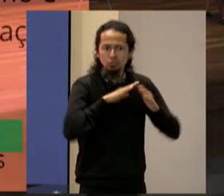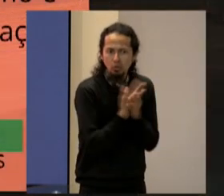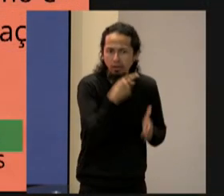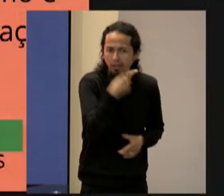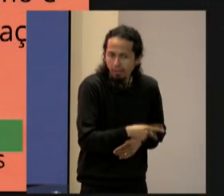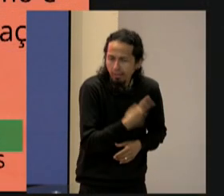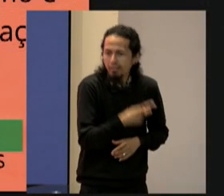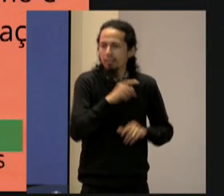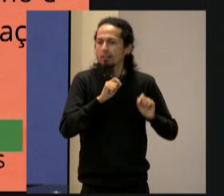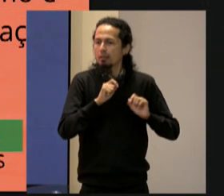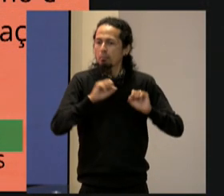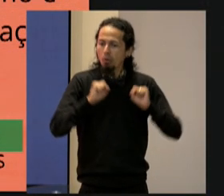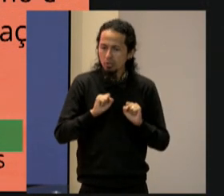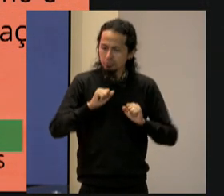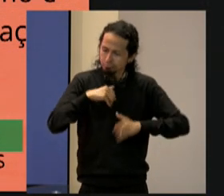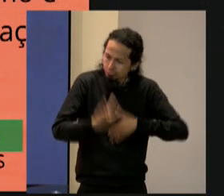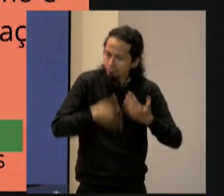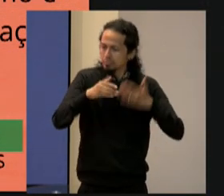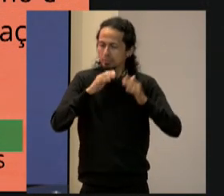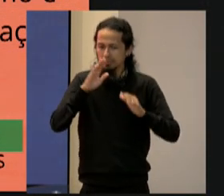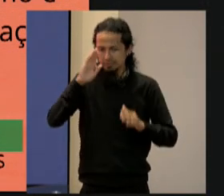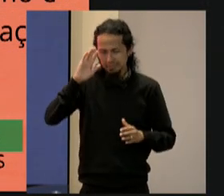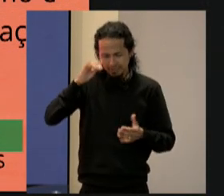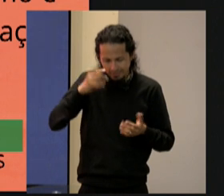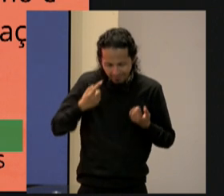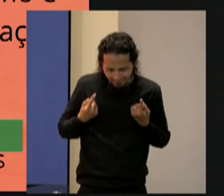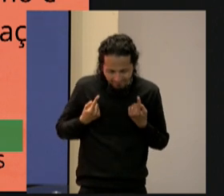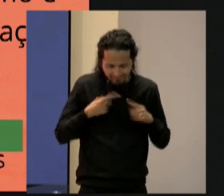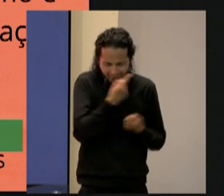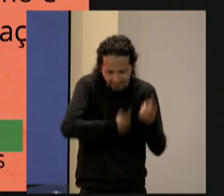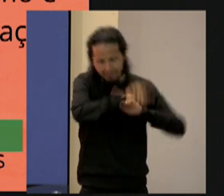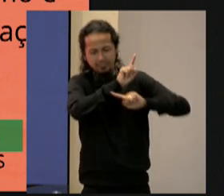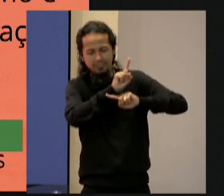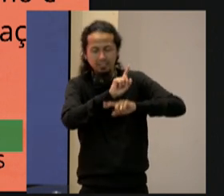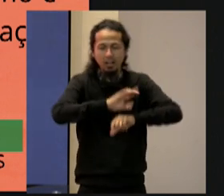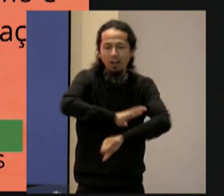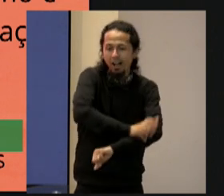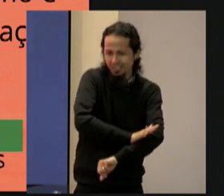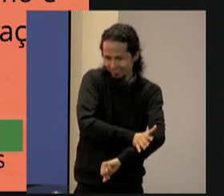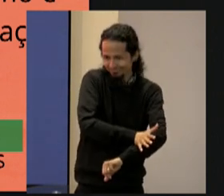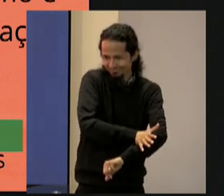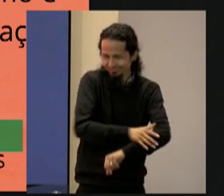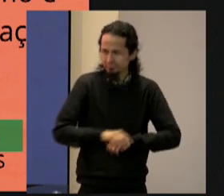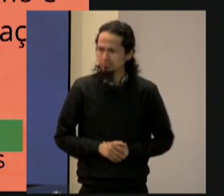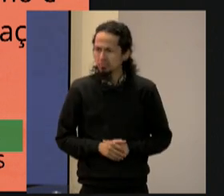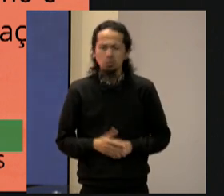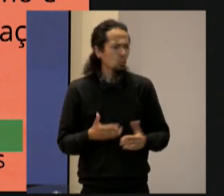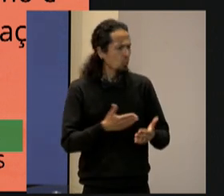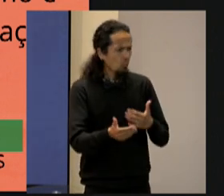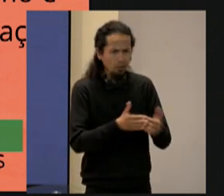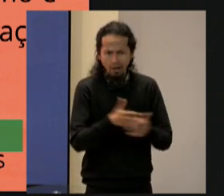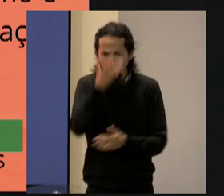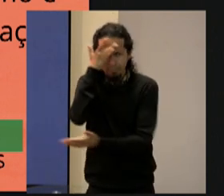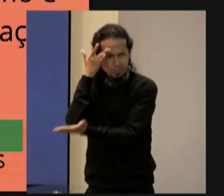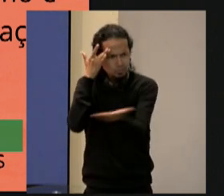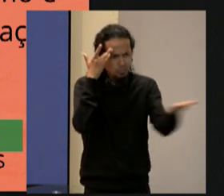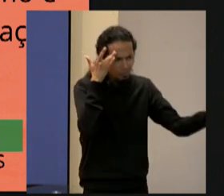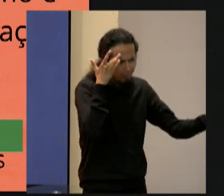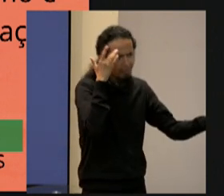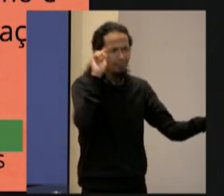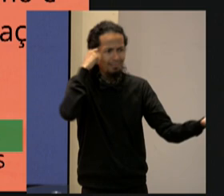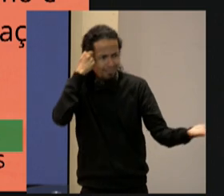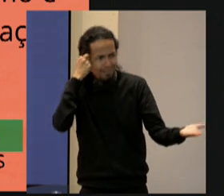da corresponsabilidade na superação do racismo. Então, qualquer pessoa negra aqui, que esteja aqui, sabe que as nossas